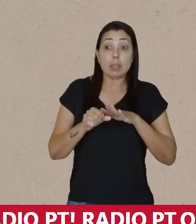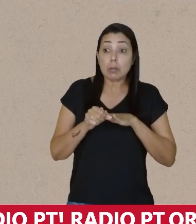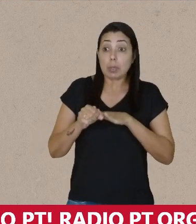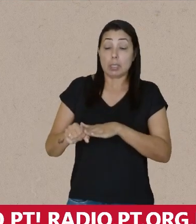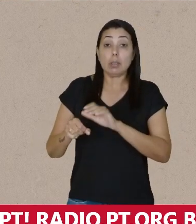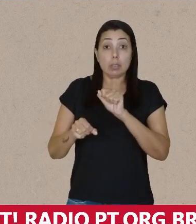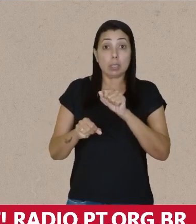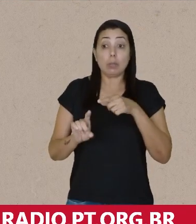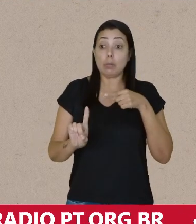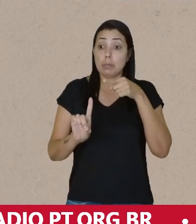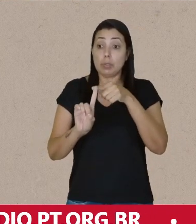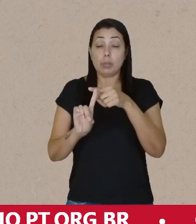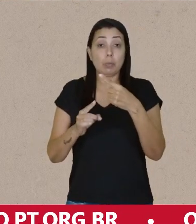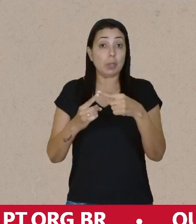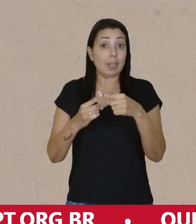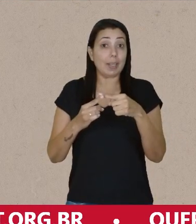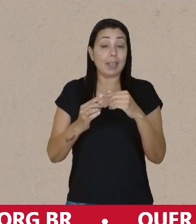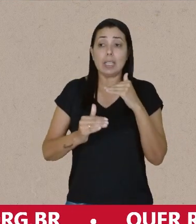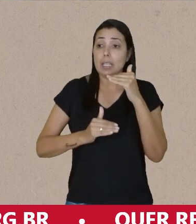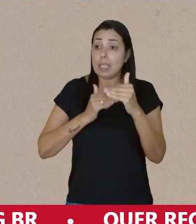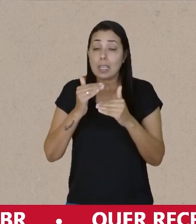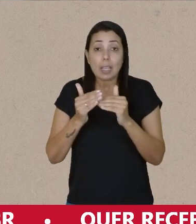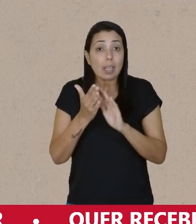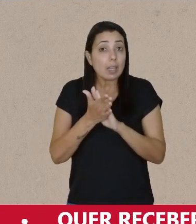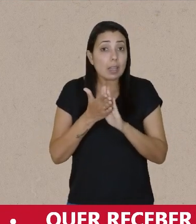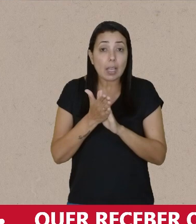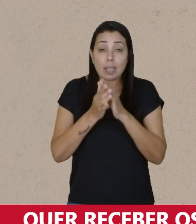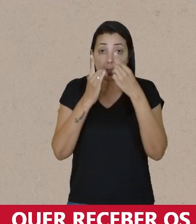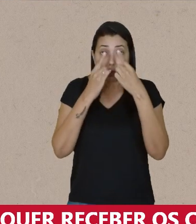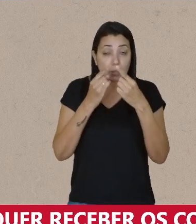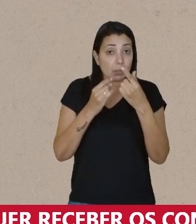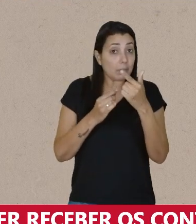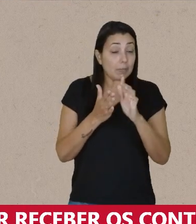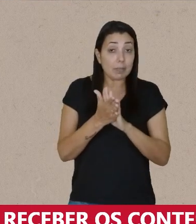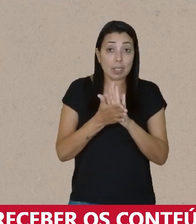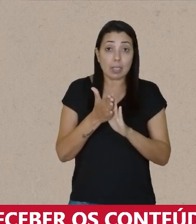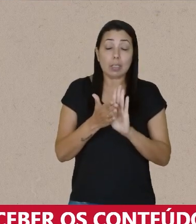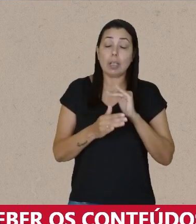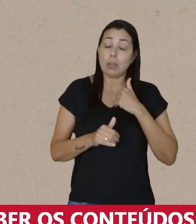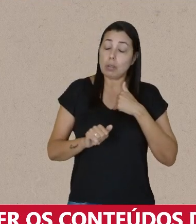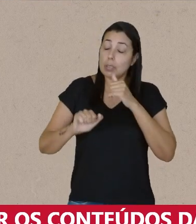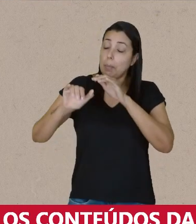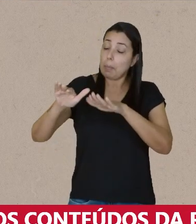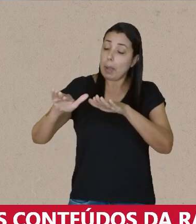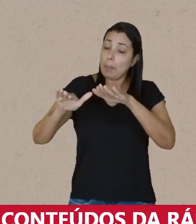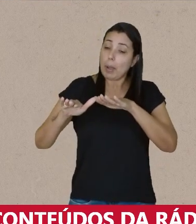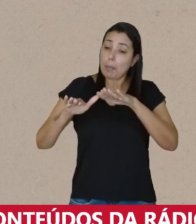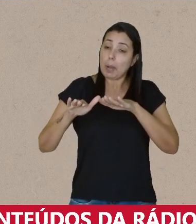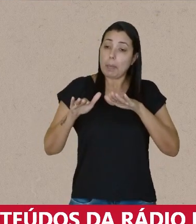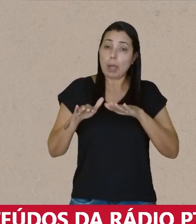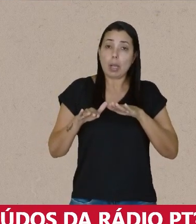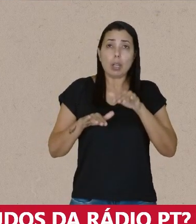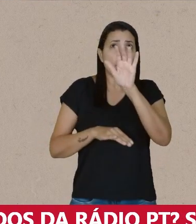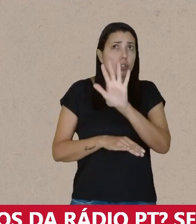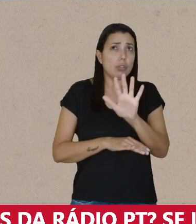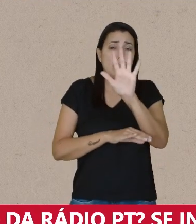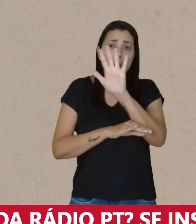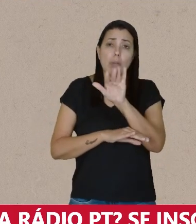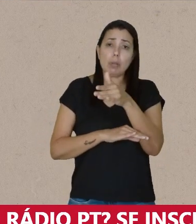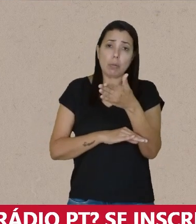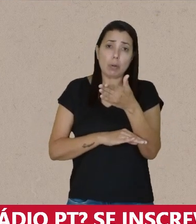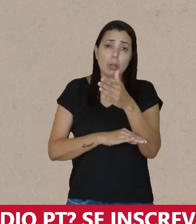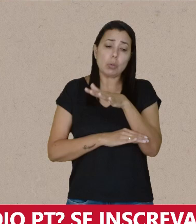esse objetivo, porque ninguém estava fazendo nada ilegal, nada violento. As nossas manifestações têm sido em geral. E quando